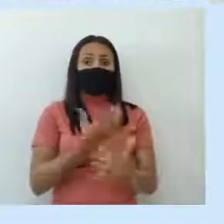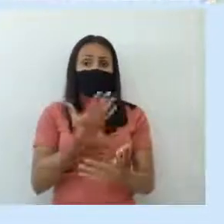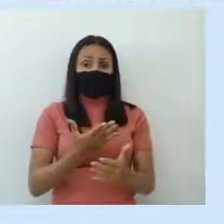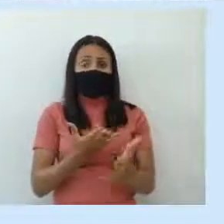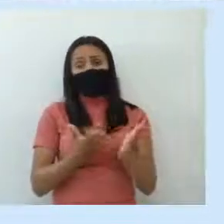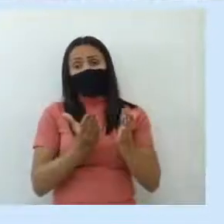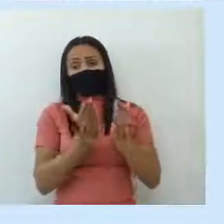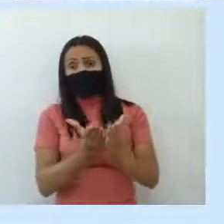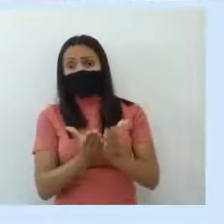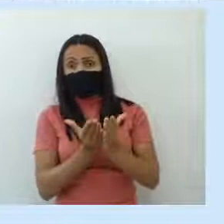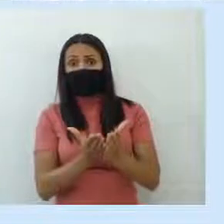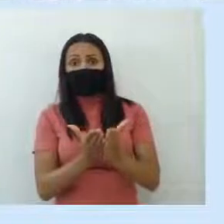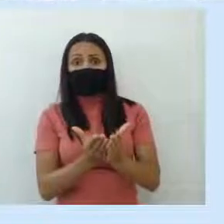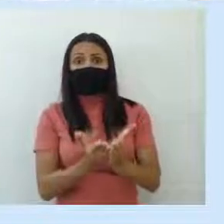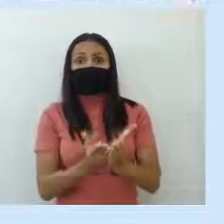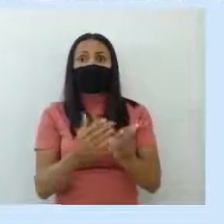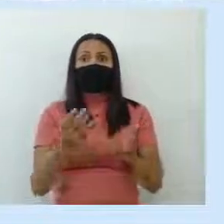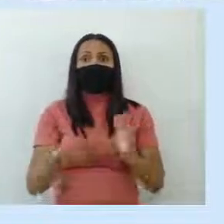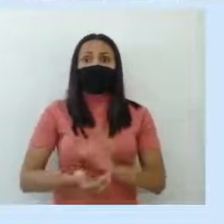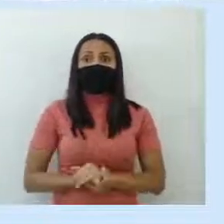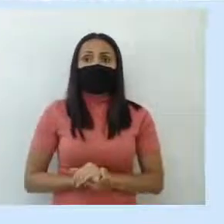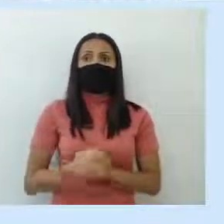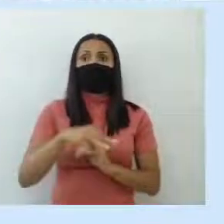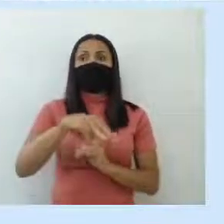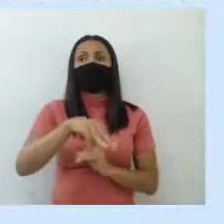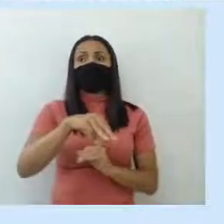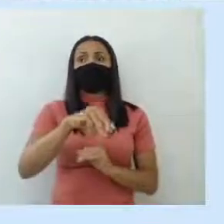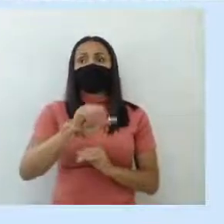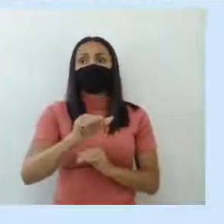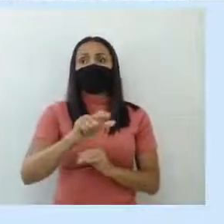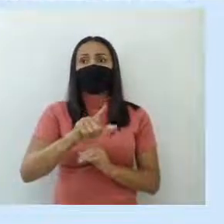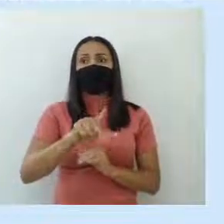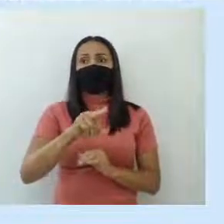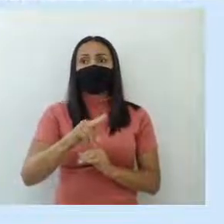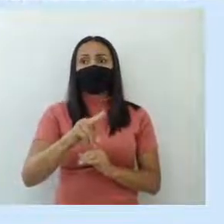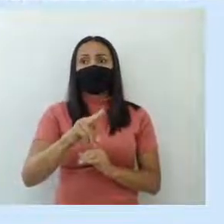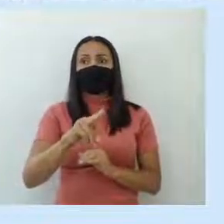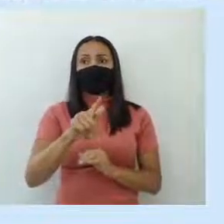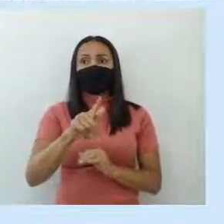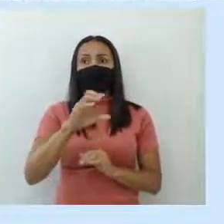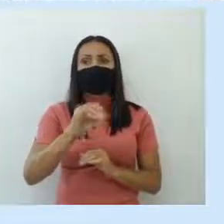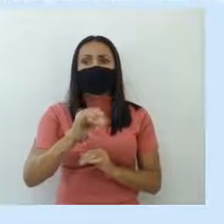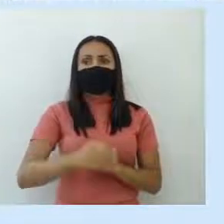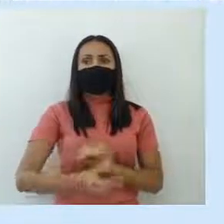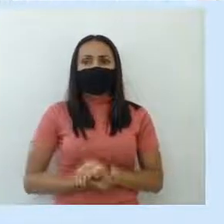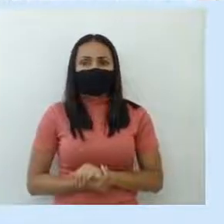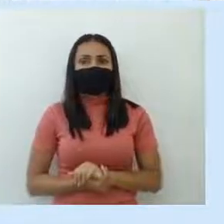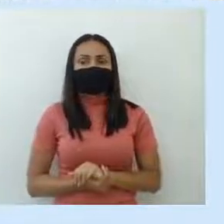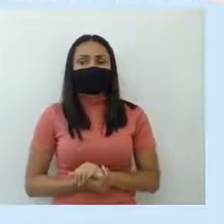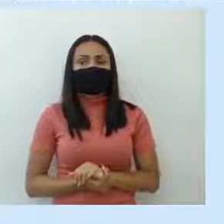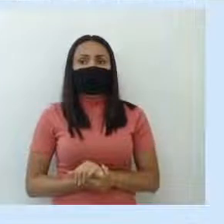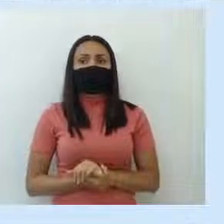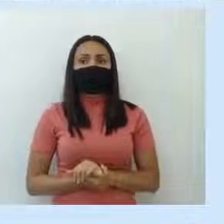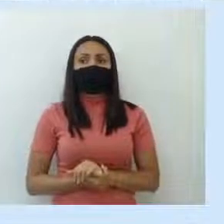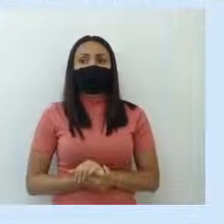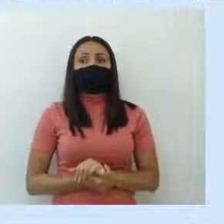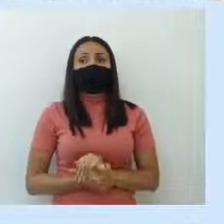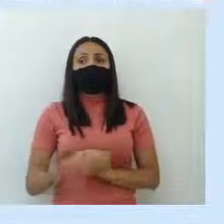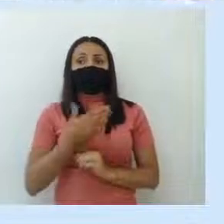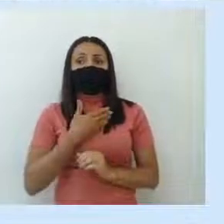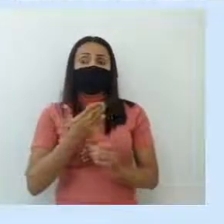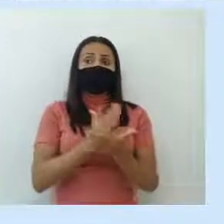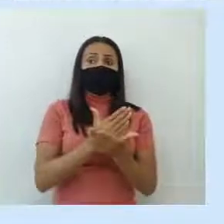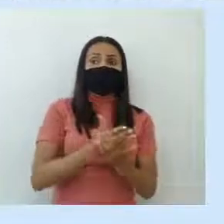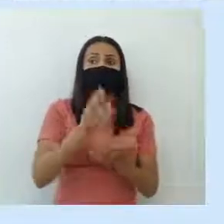né, era chamada de malungo, né? Ou seja, amizade de travessia, que algumas vezes